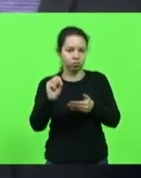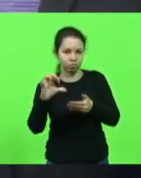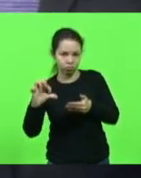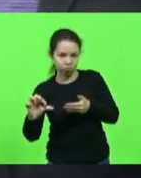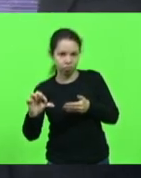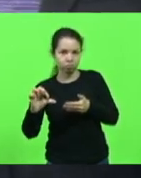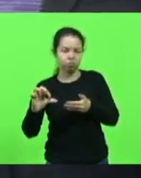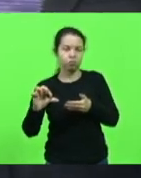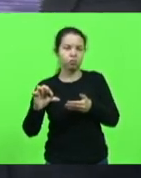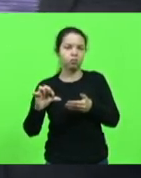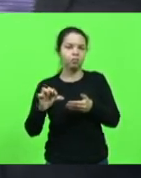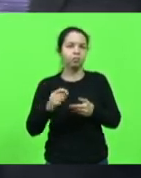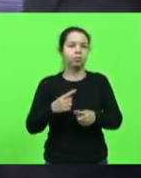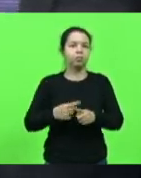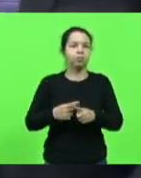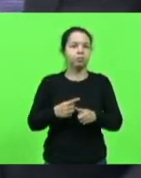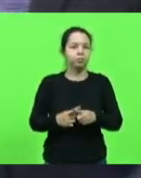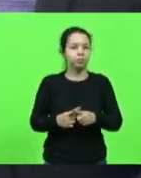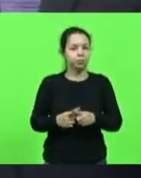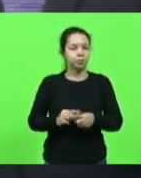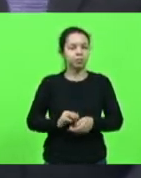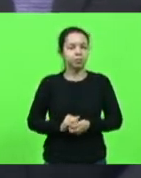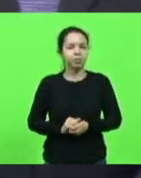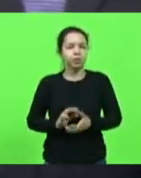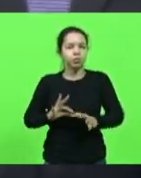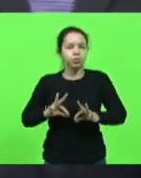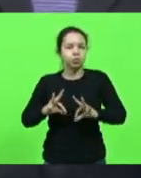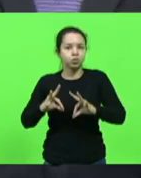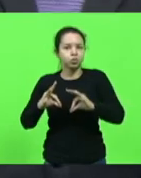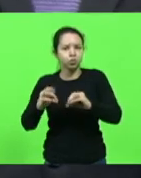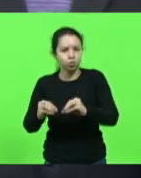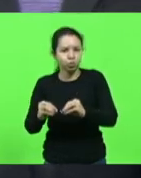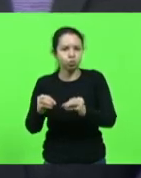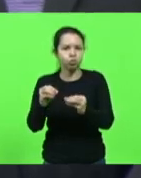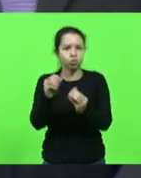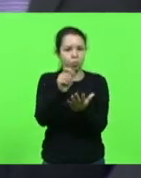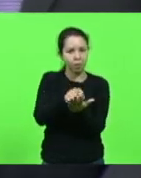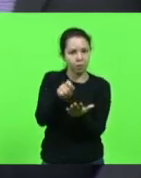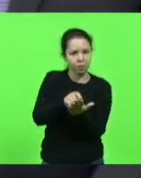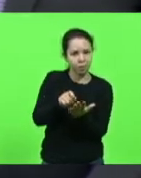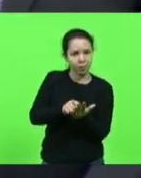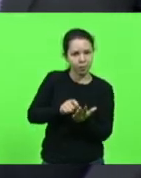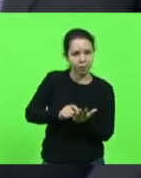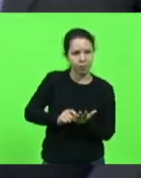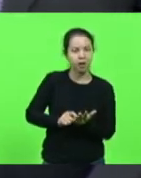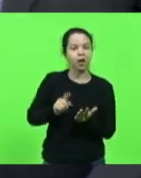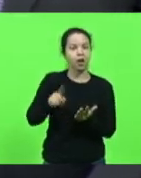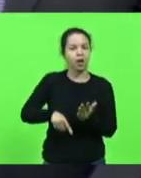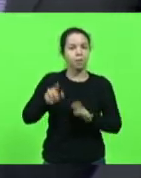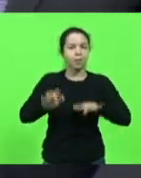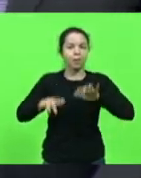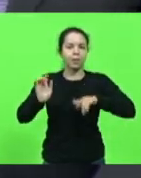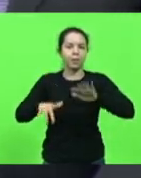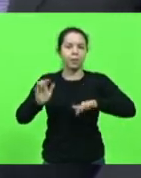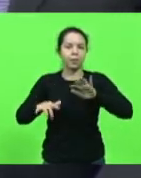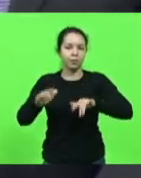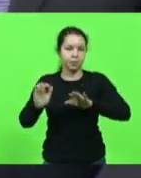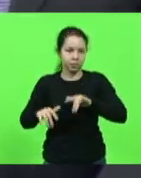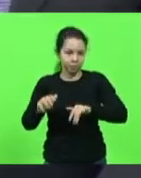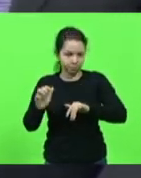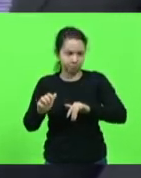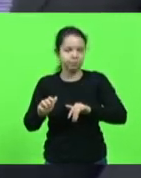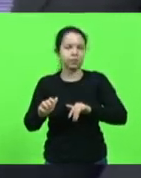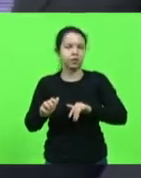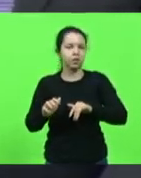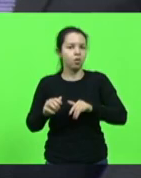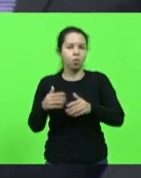1989, porque tudo que era escrito naquele tempo era datilografado. Então, qualquer emenda